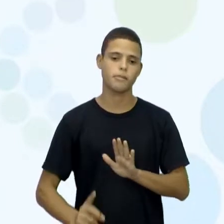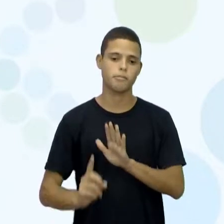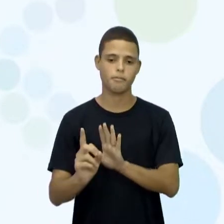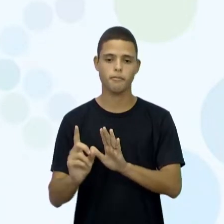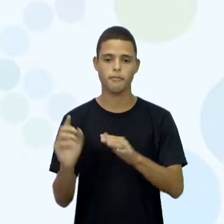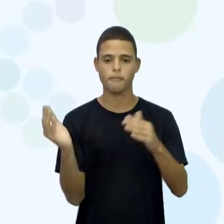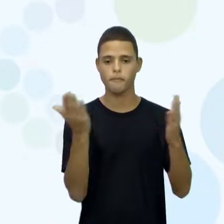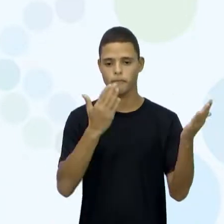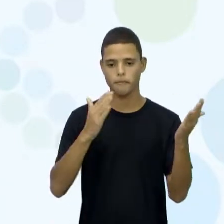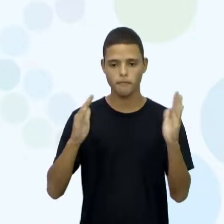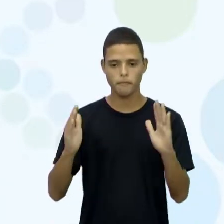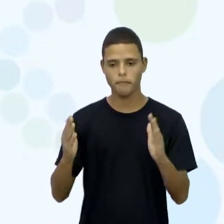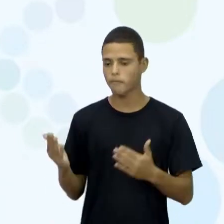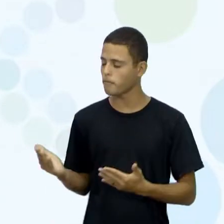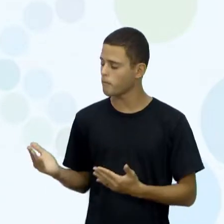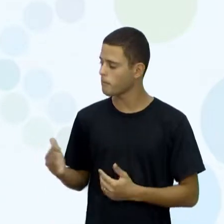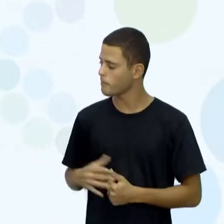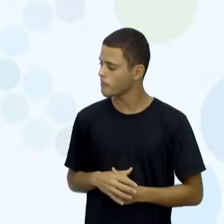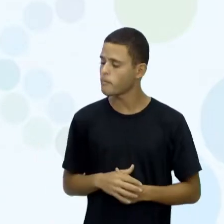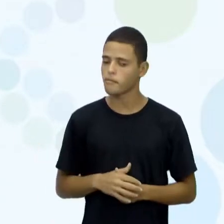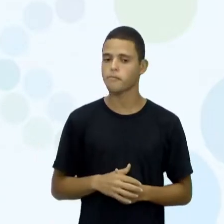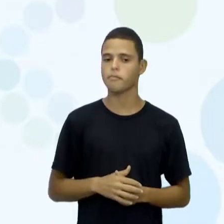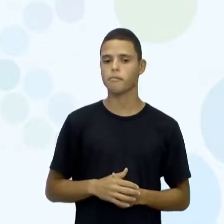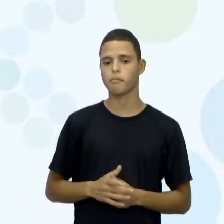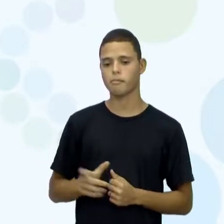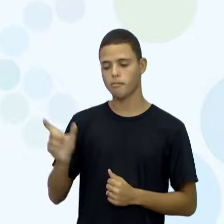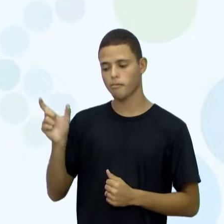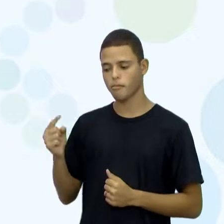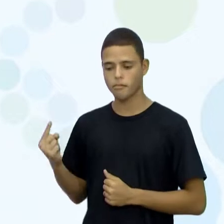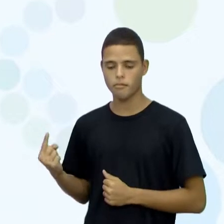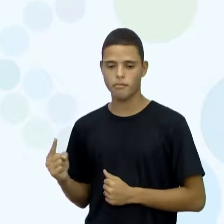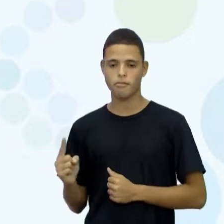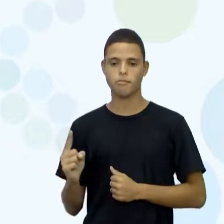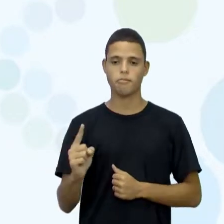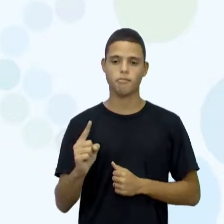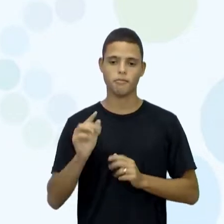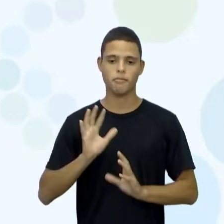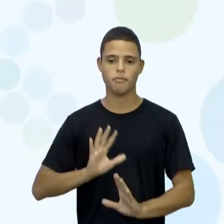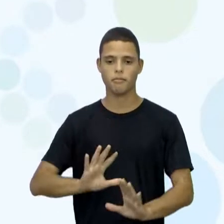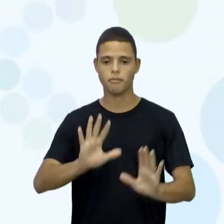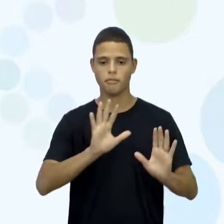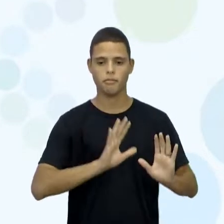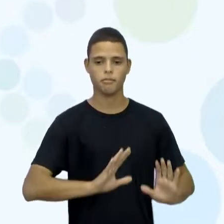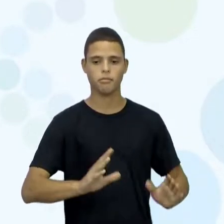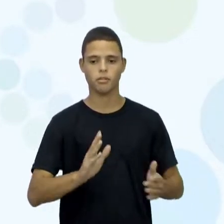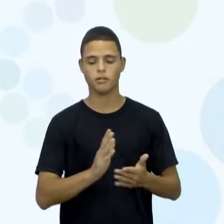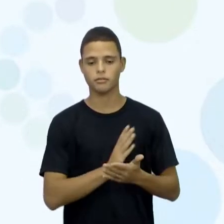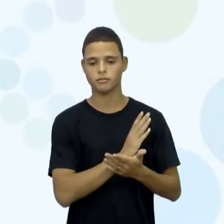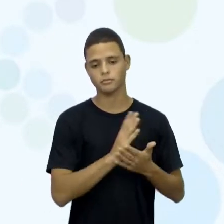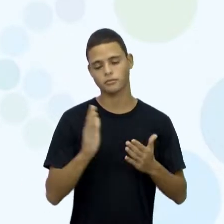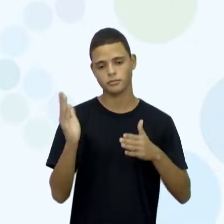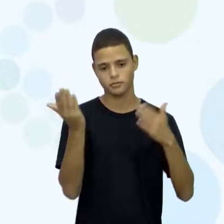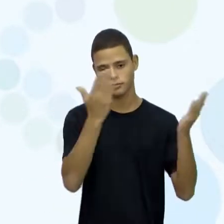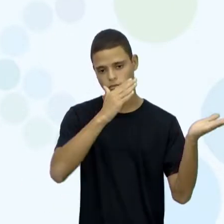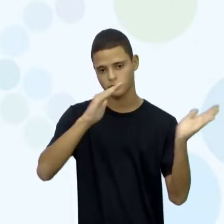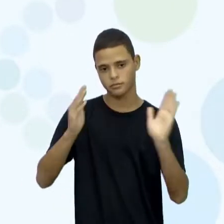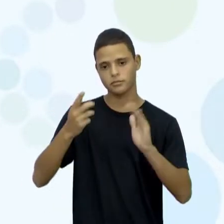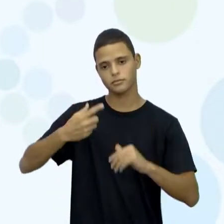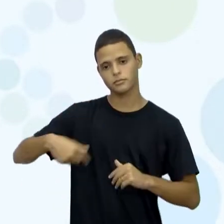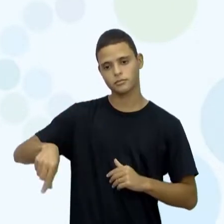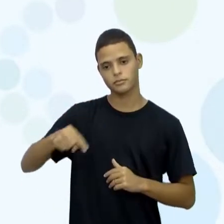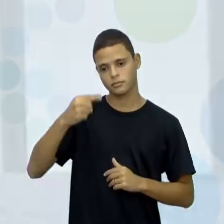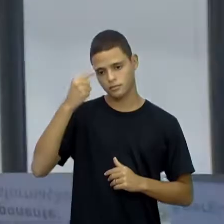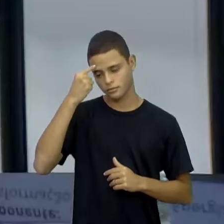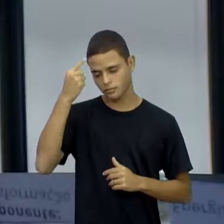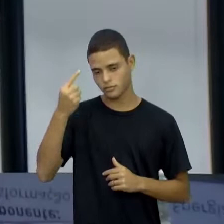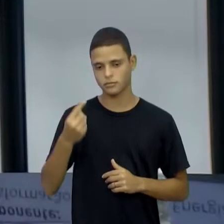a natureza, o indivíduo como ser natural influenciando aí nos recursos naturais. E a gente está pensando aqui